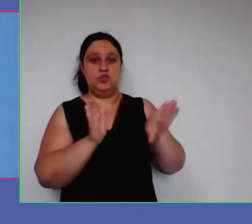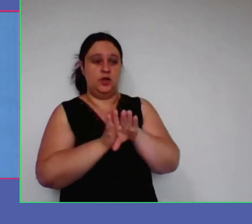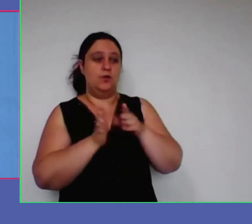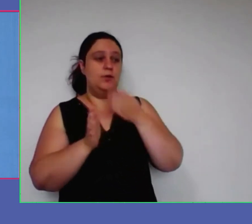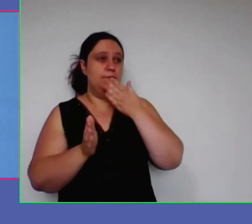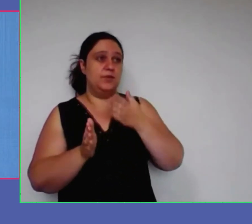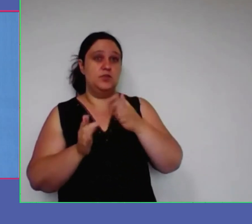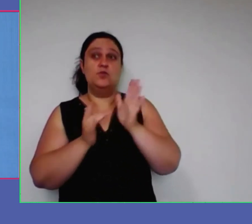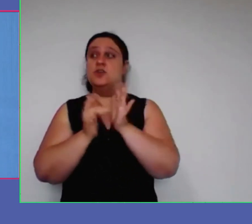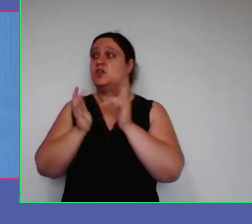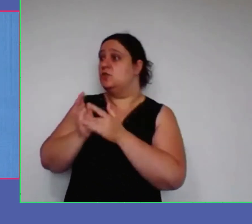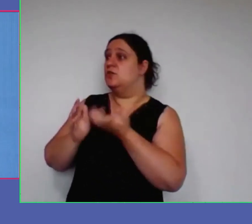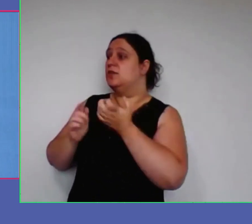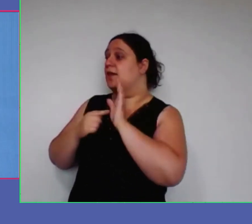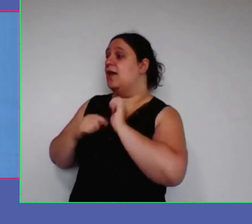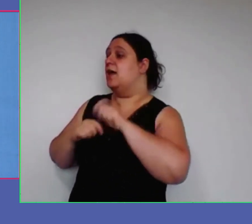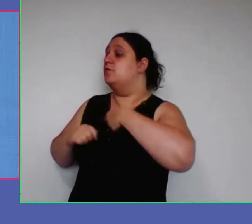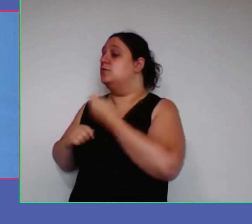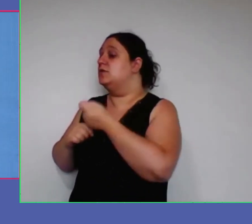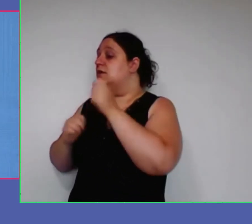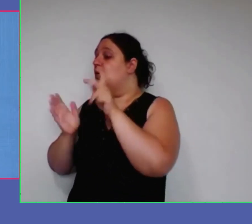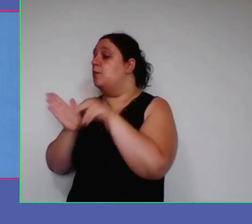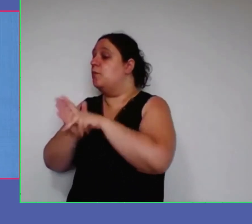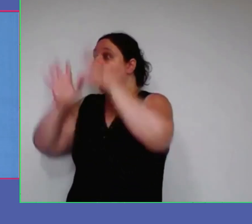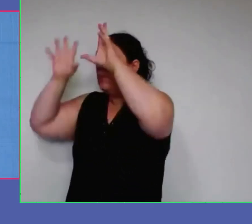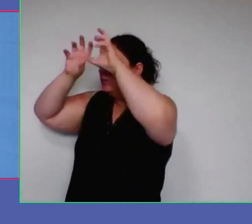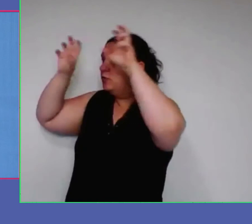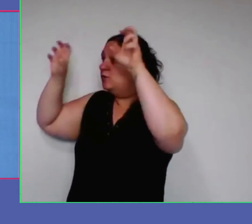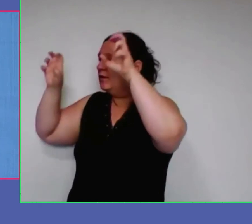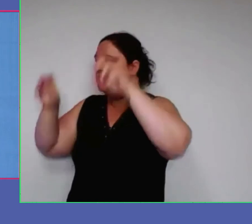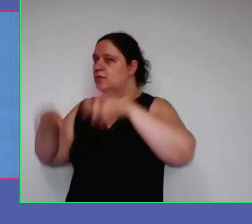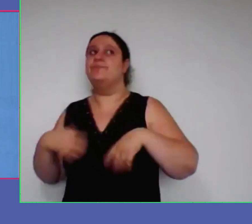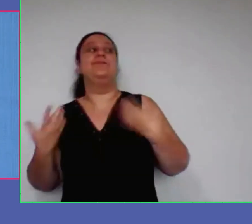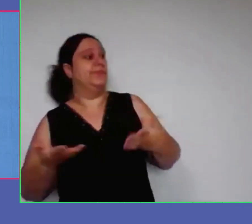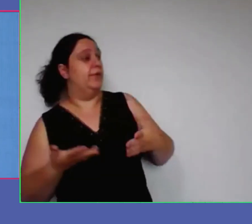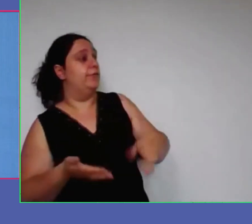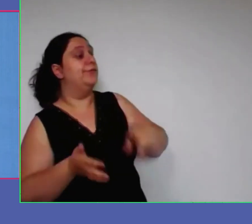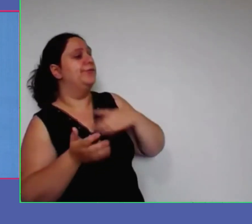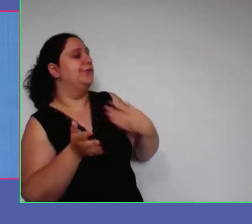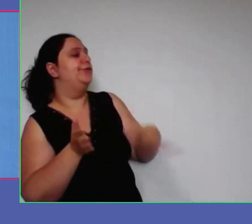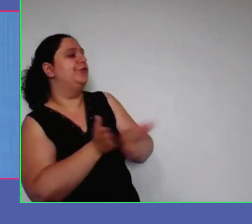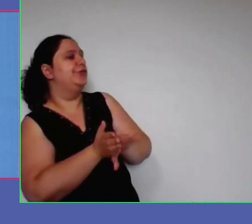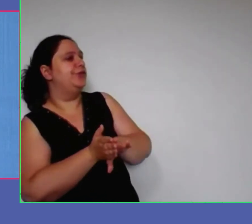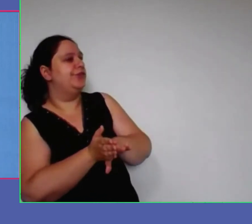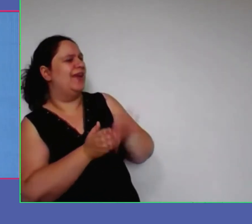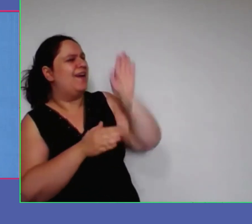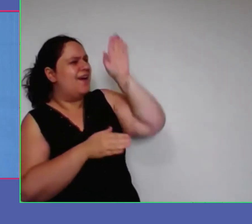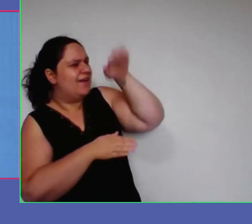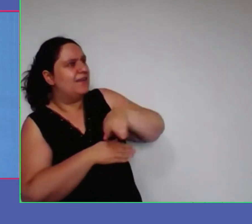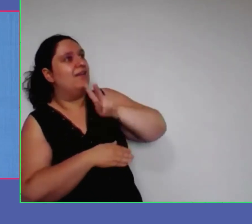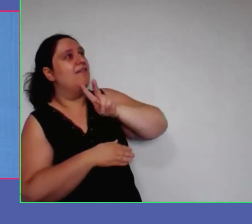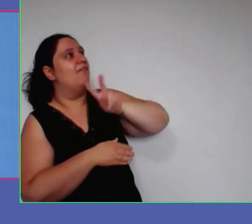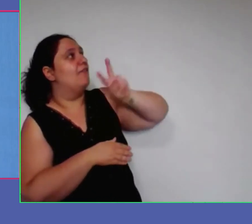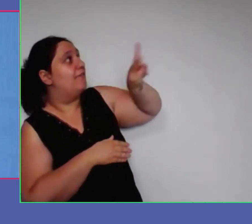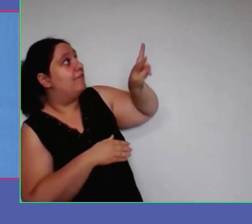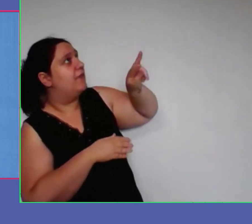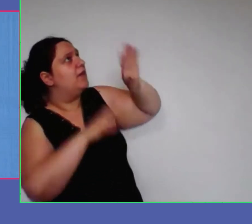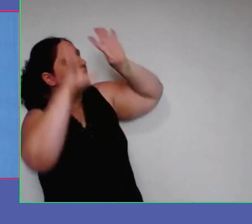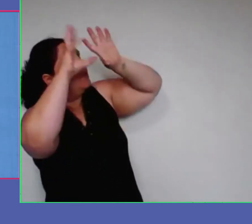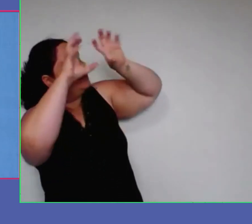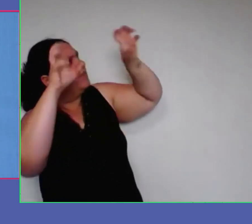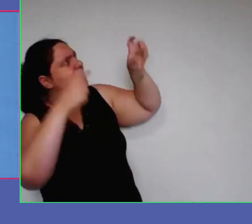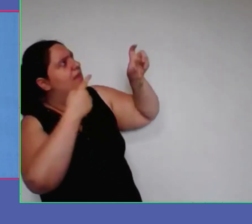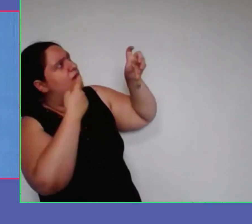chegada a tarde, dizeis, haverá bom tempo, porque o céu está avermelhado. Quer dizer, quando chega no final da tarde, ao